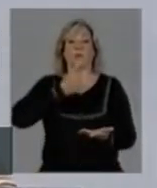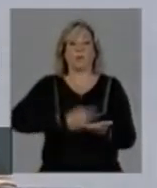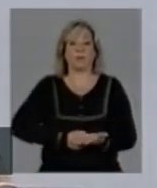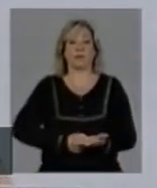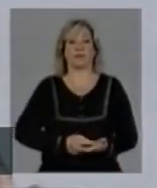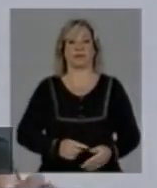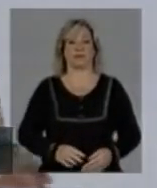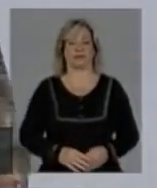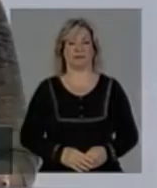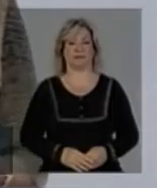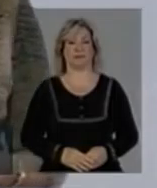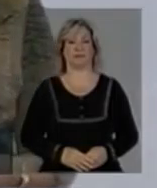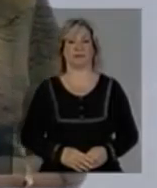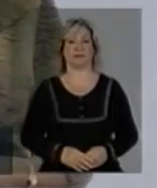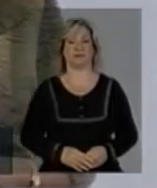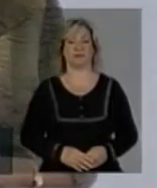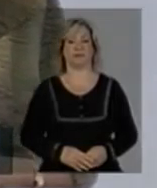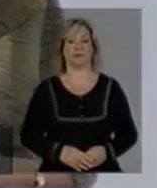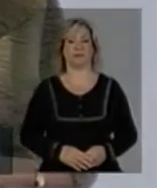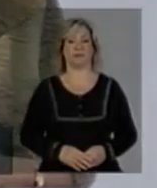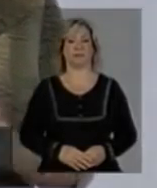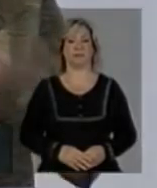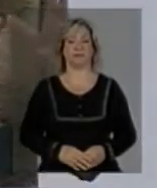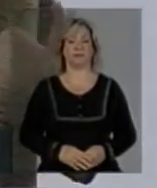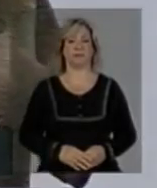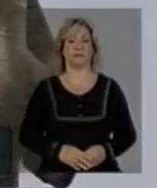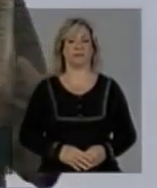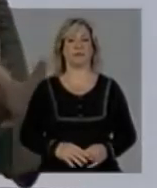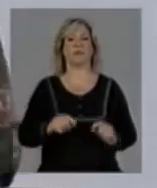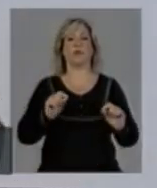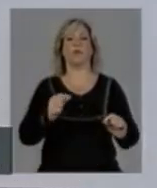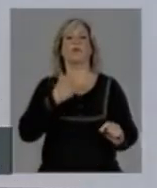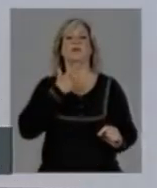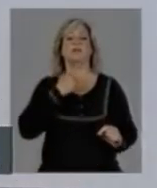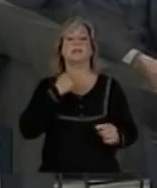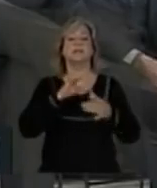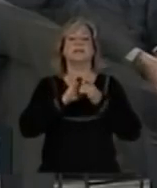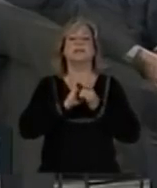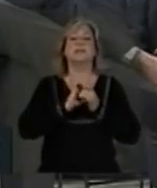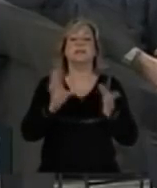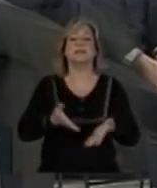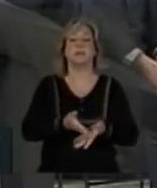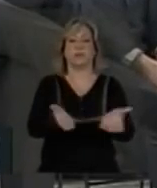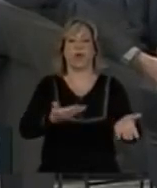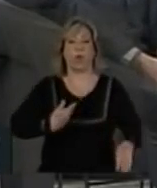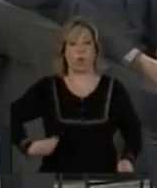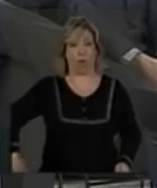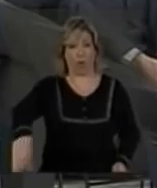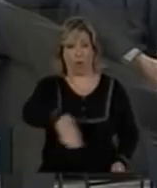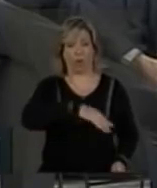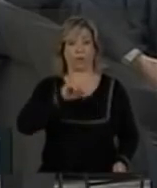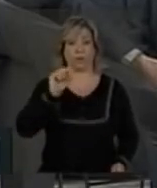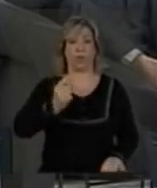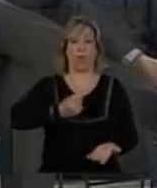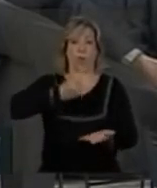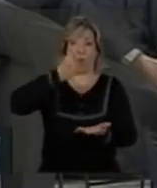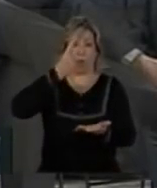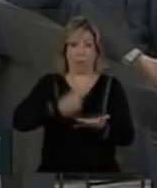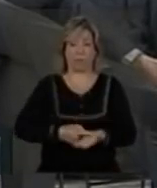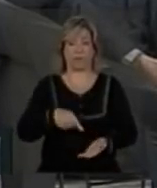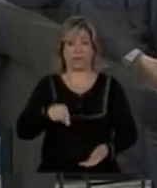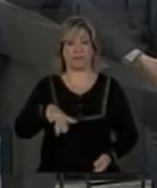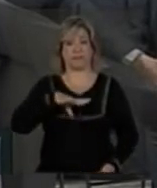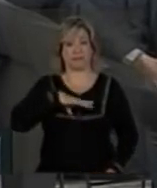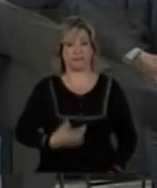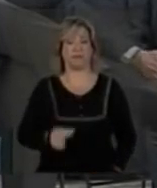de 4 a 5 anos de idade, garantindo o acesso das crianças, é algo fundamental para,